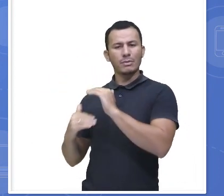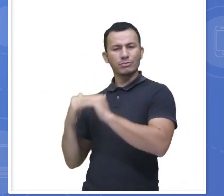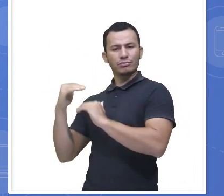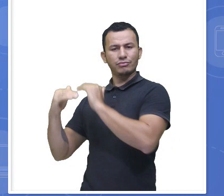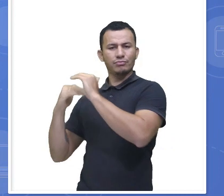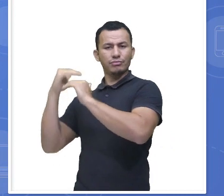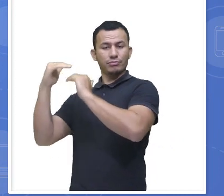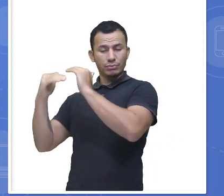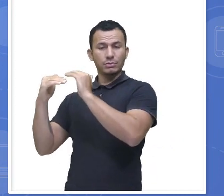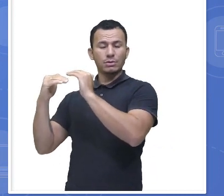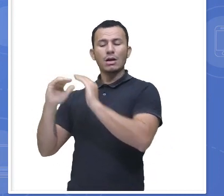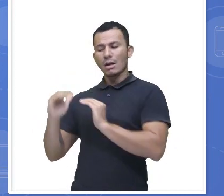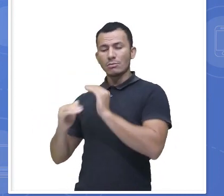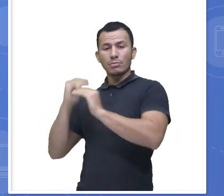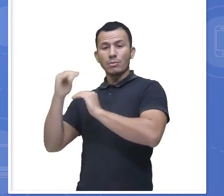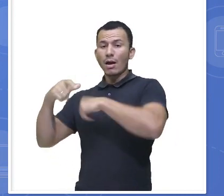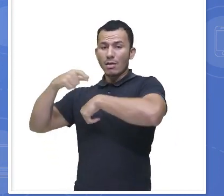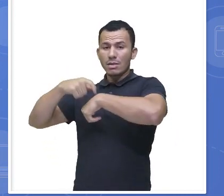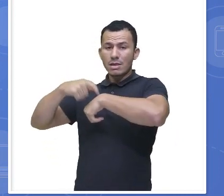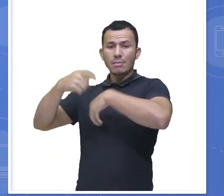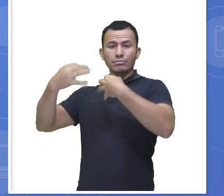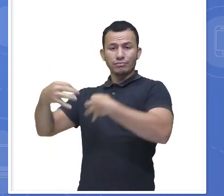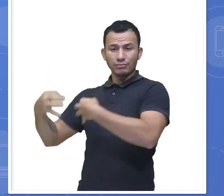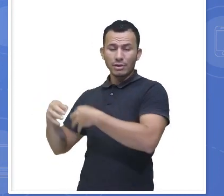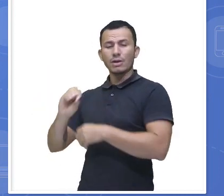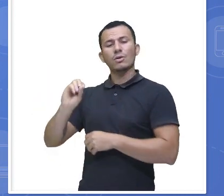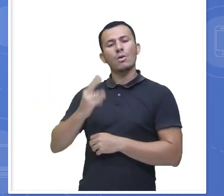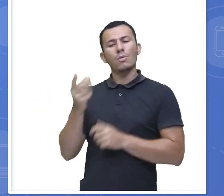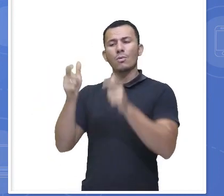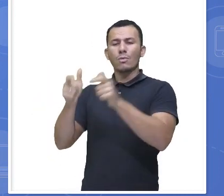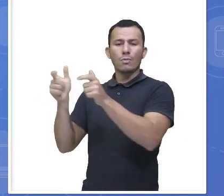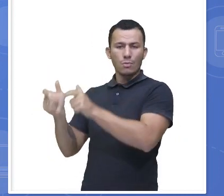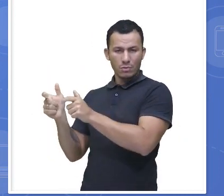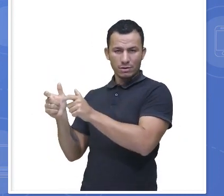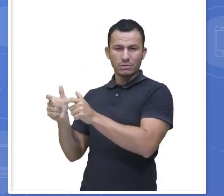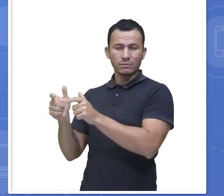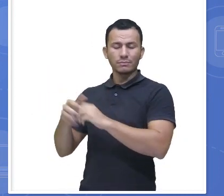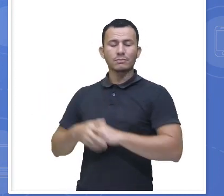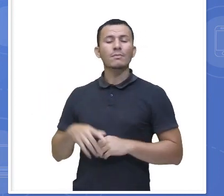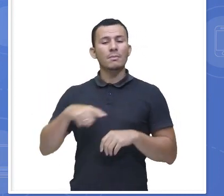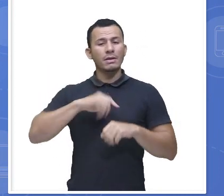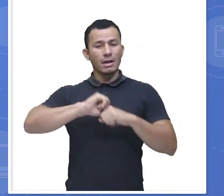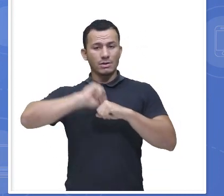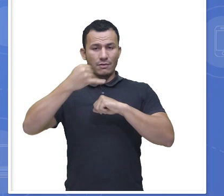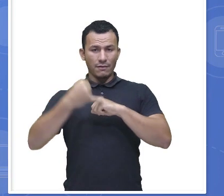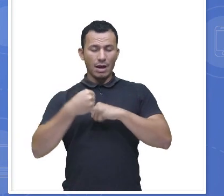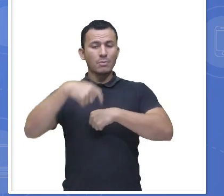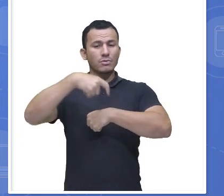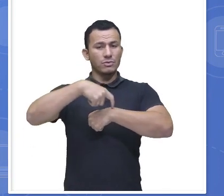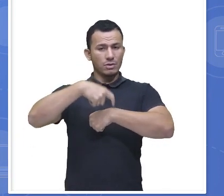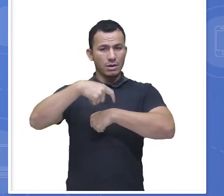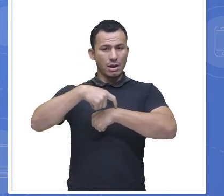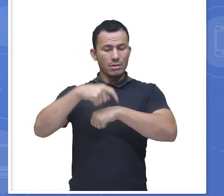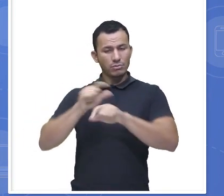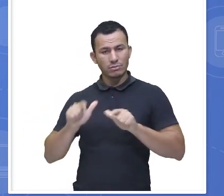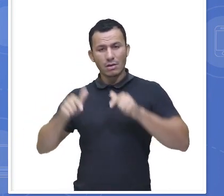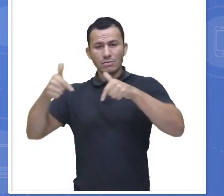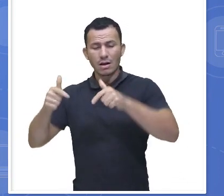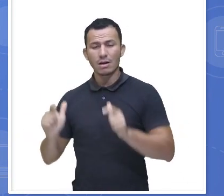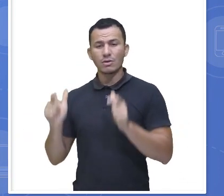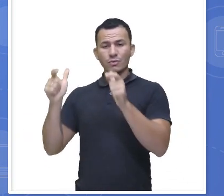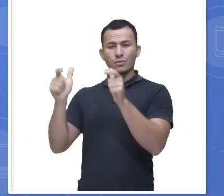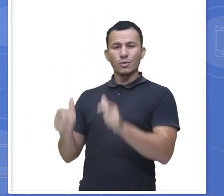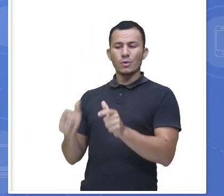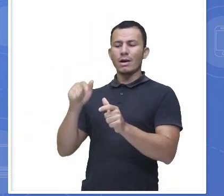se desenrolar no tempo e em algum lugar. Daí nós temos advérbios temporais, causais e de lugar, que é